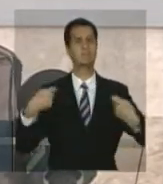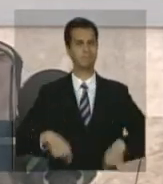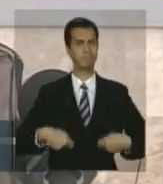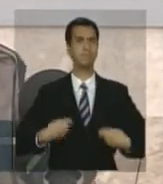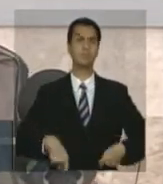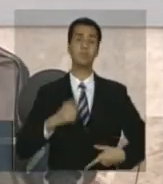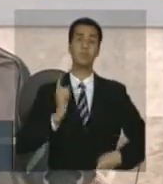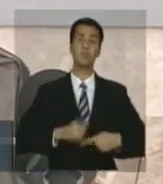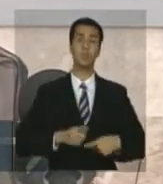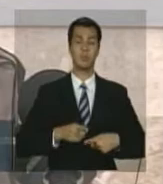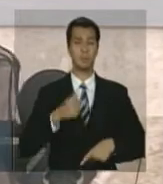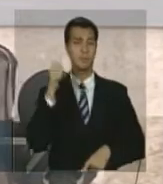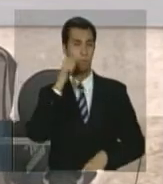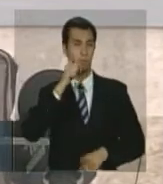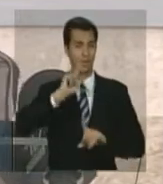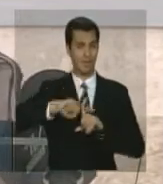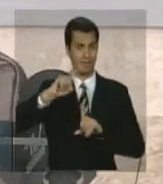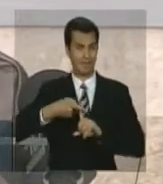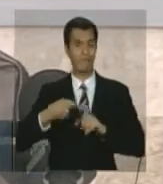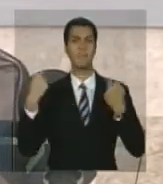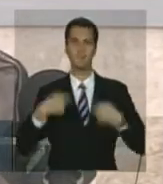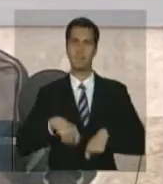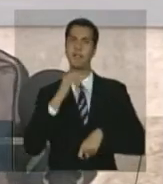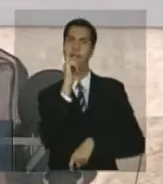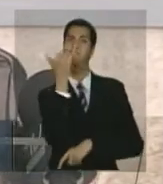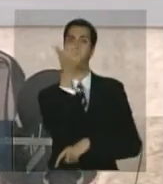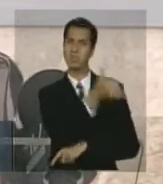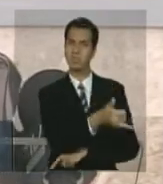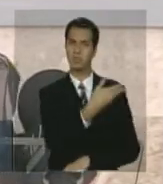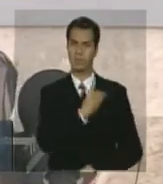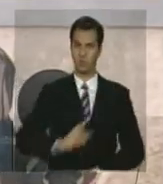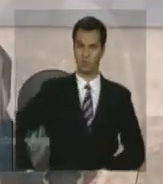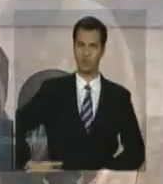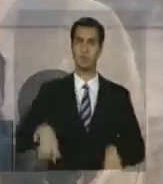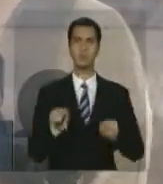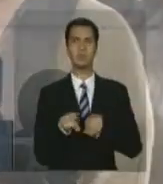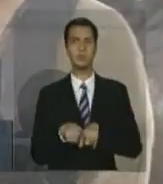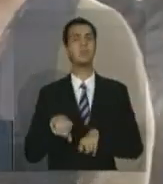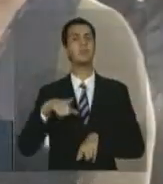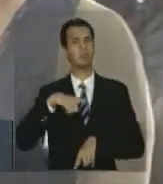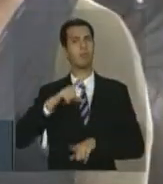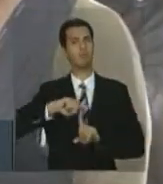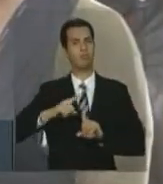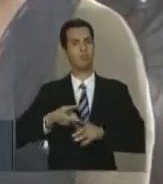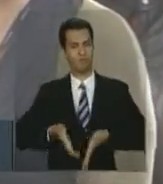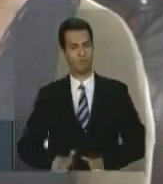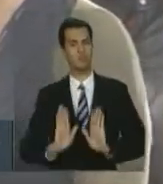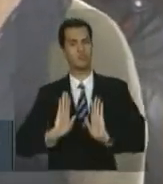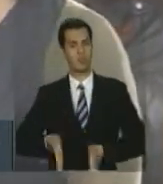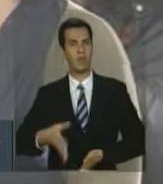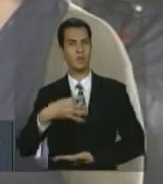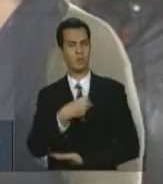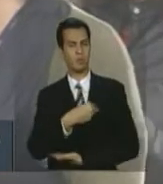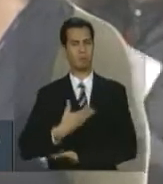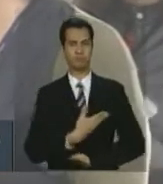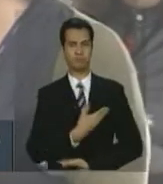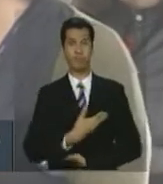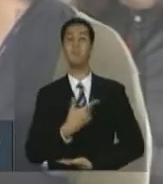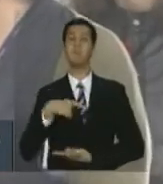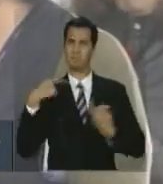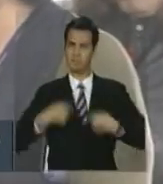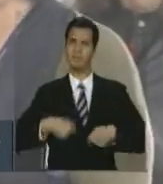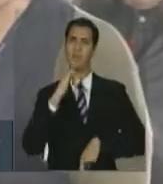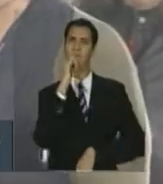que teve o bebê, tem que informar que está grávida, tem que começar a ter acompanhamento na rede de saúde, e com isso a